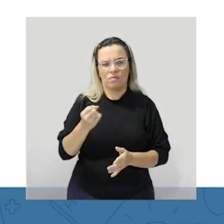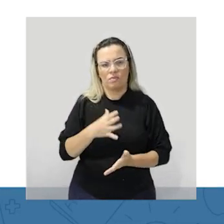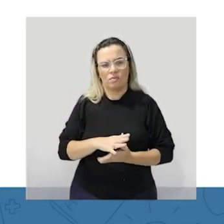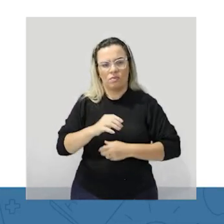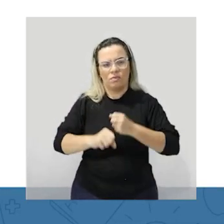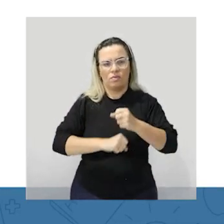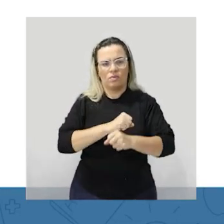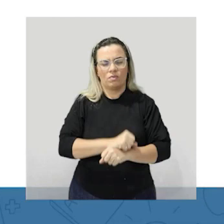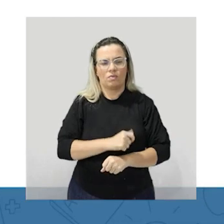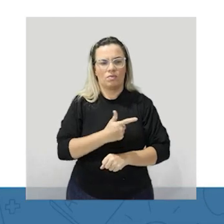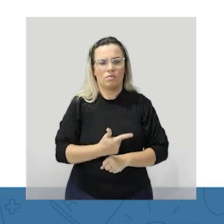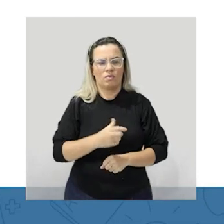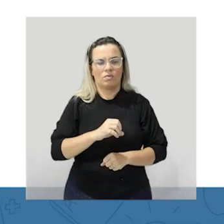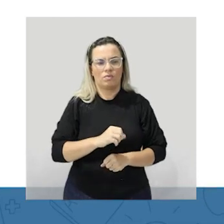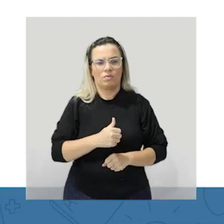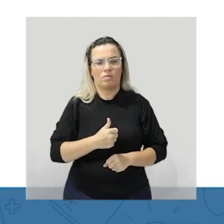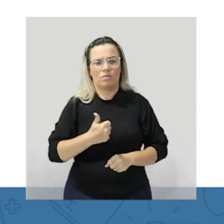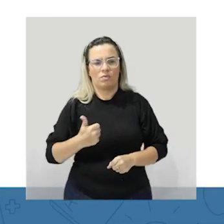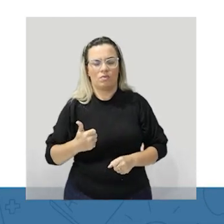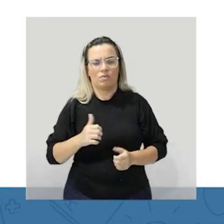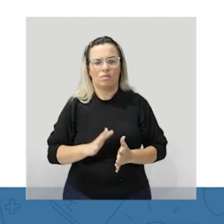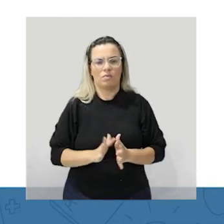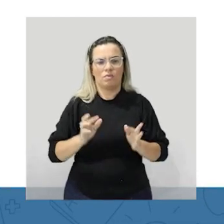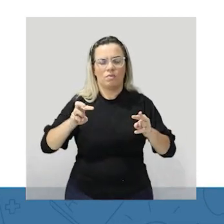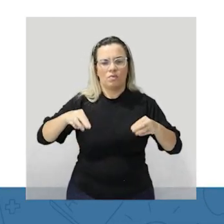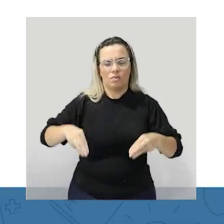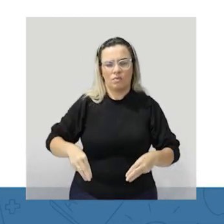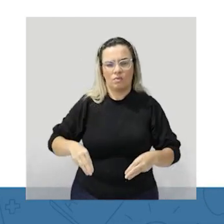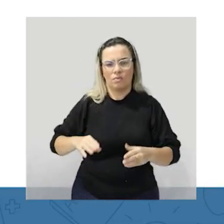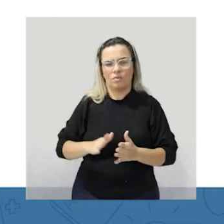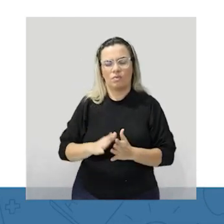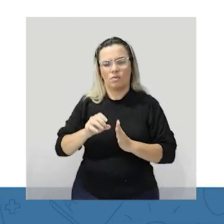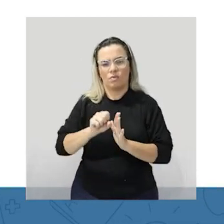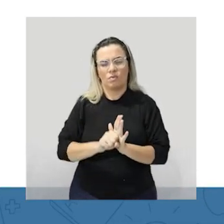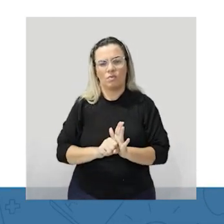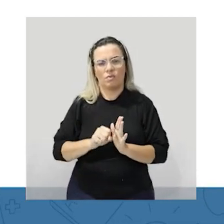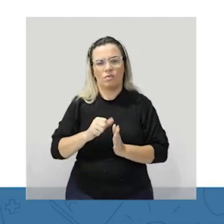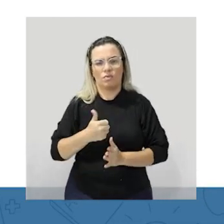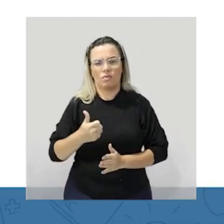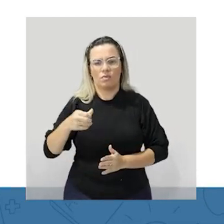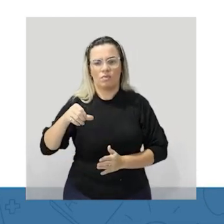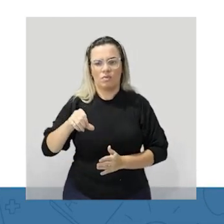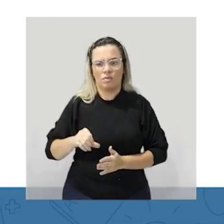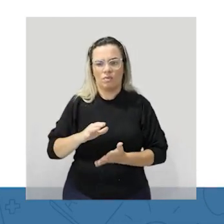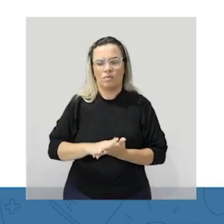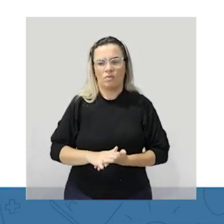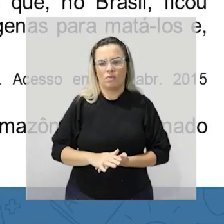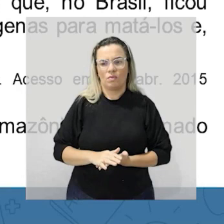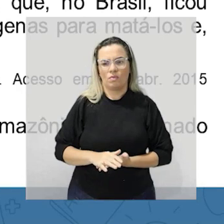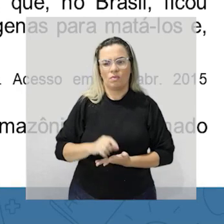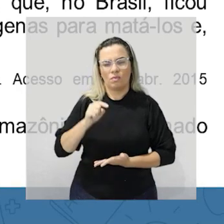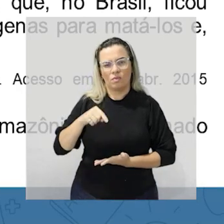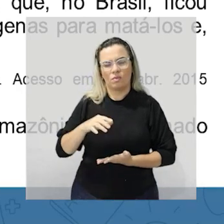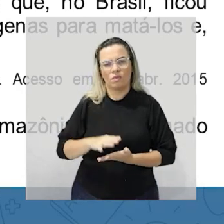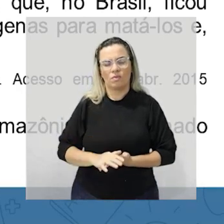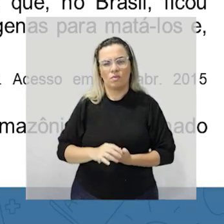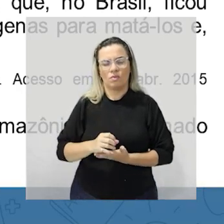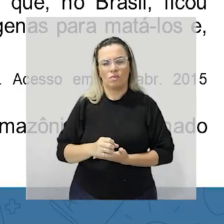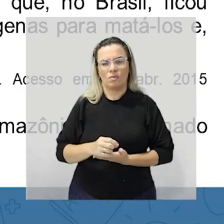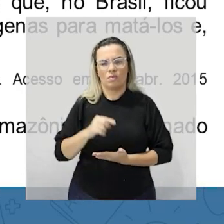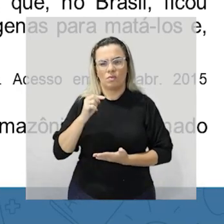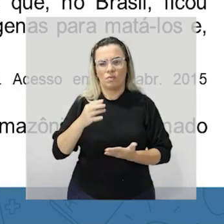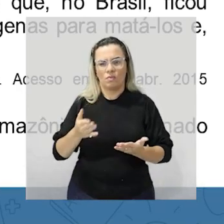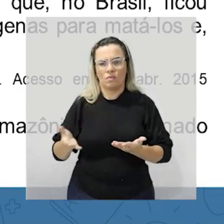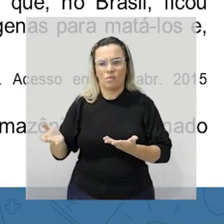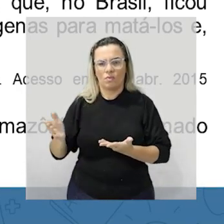2021, e que o fragmento fala o seguinte: em fins do século XIX, a